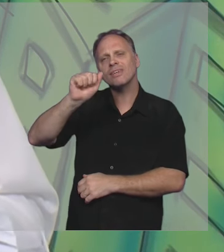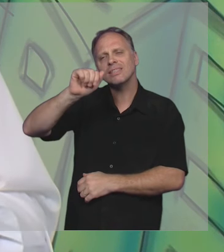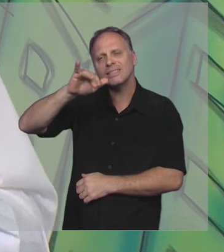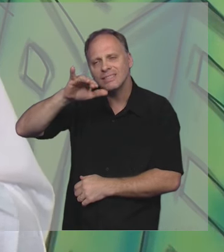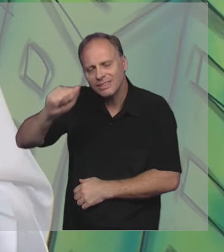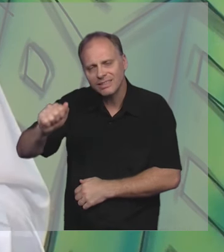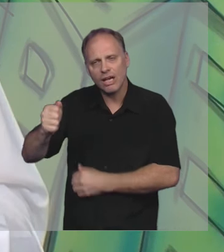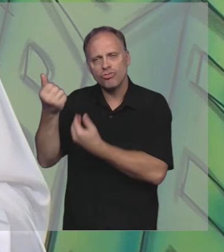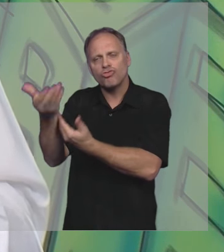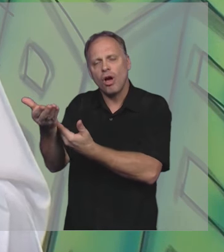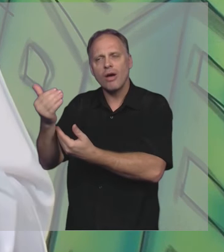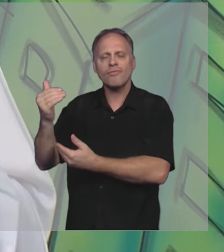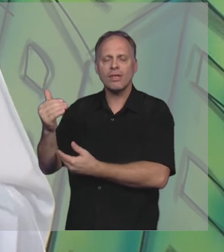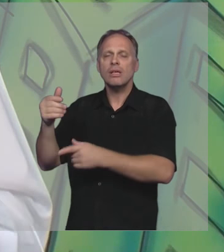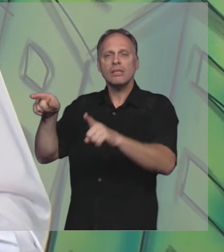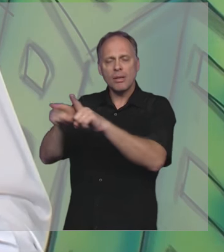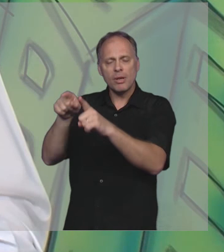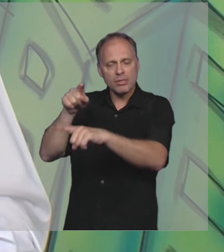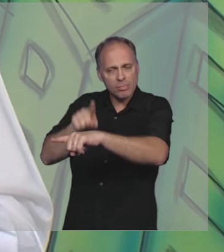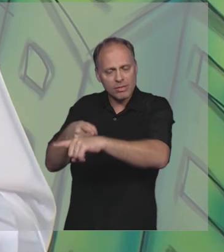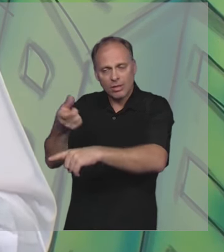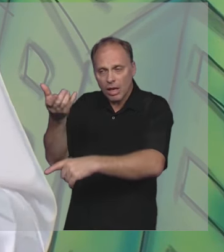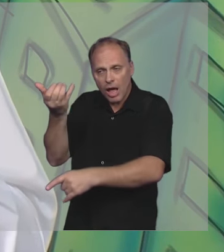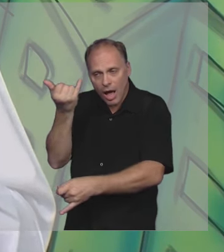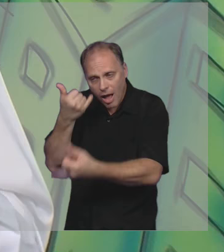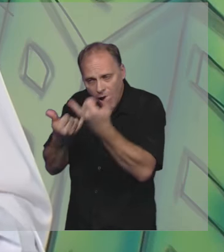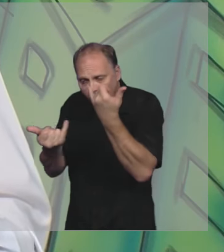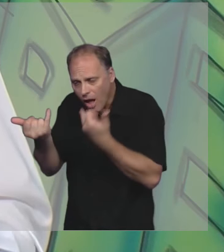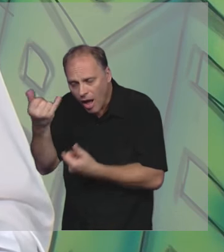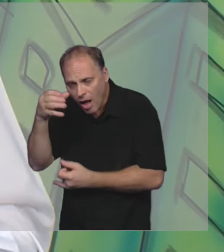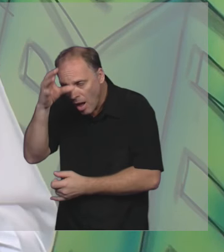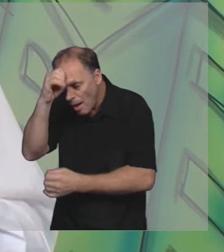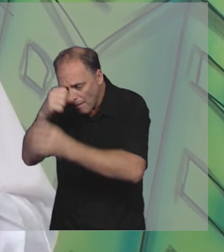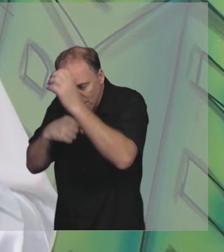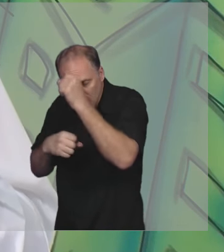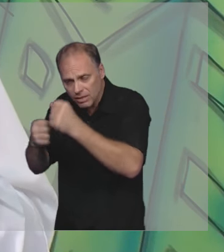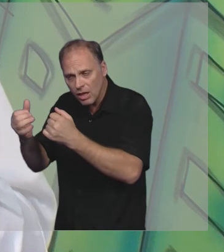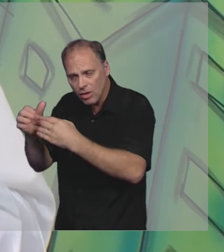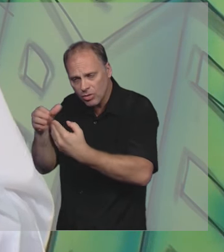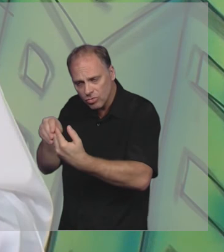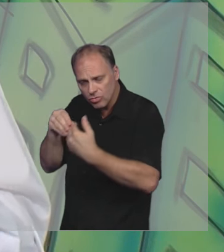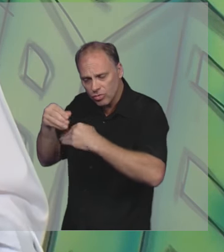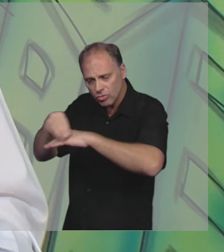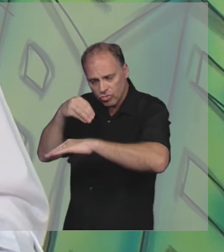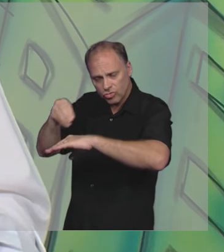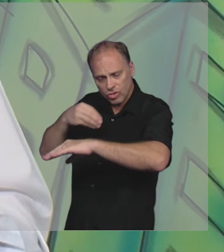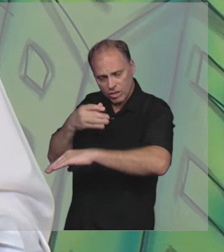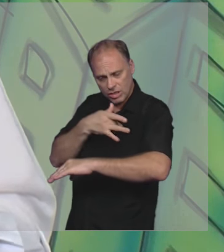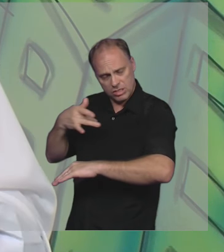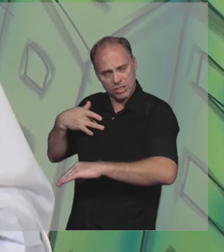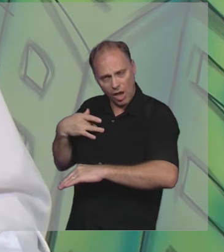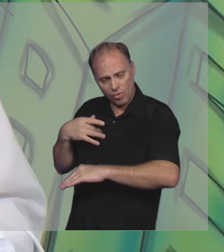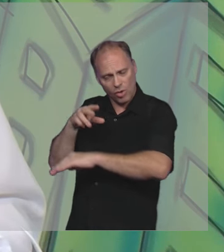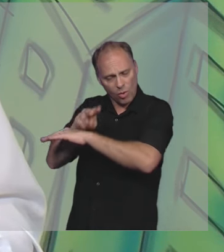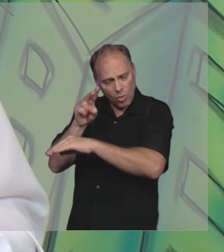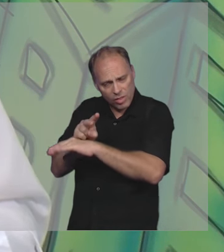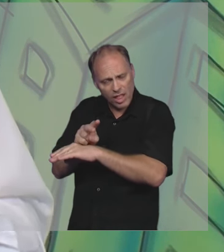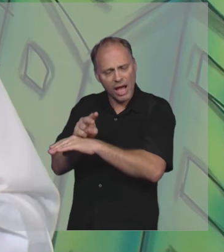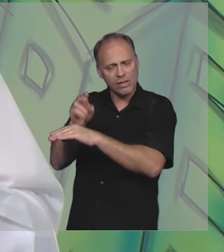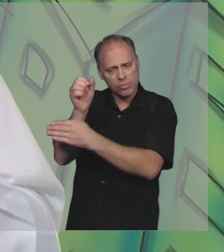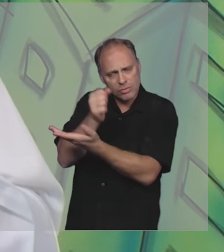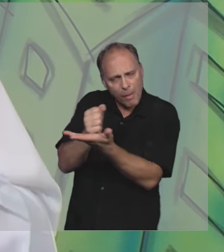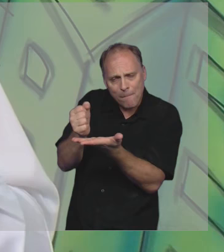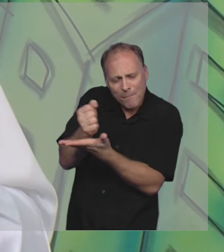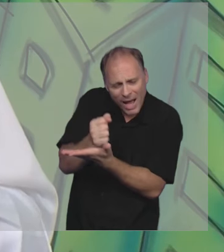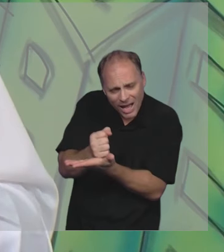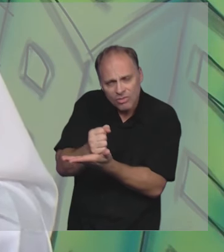adolescente. Essa educação, no momento que ele recebe a educação, ele vai receber orientações de saúde, ele vai receber orientações de cuidados primários,